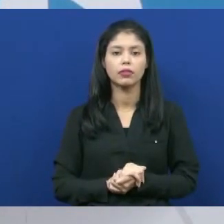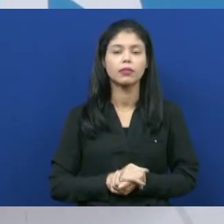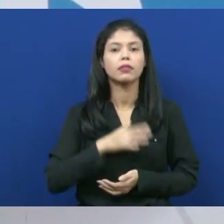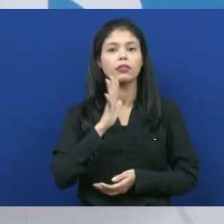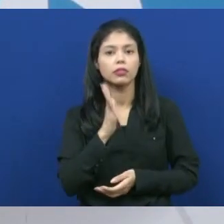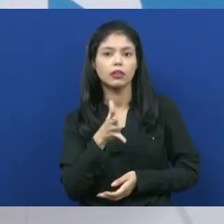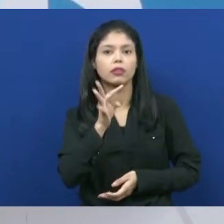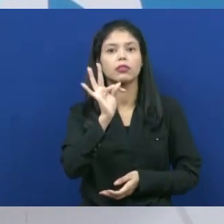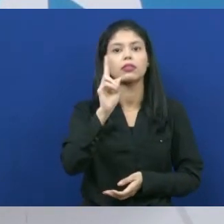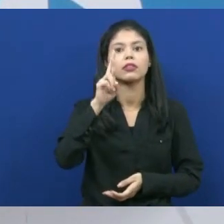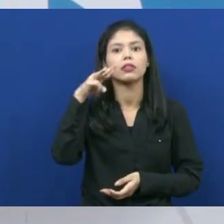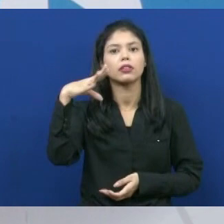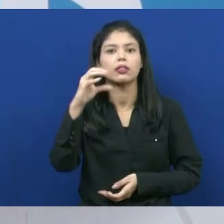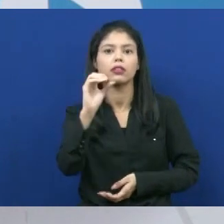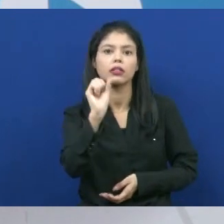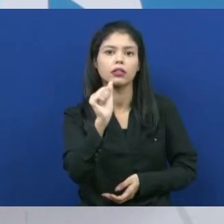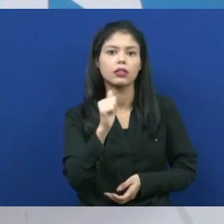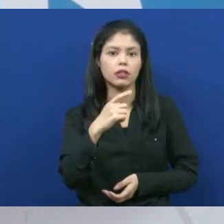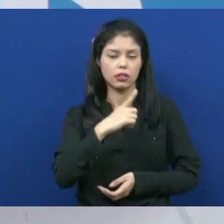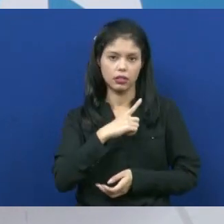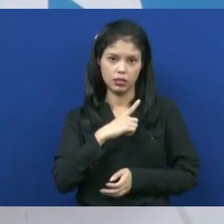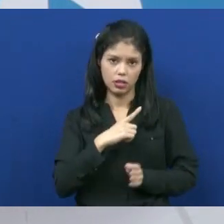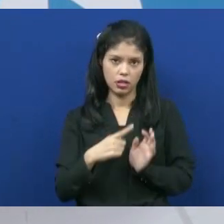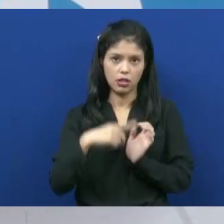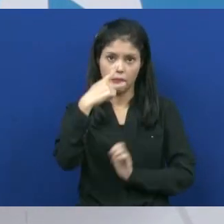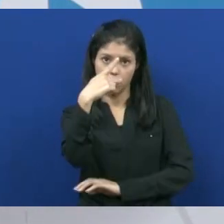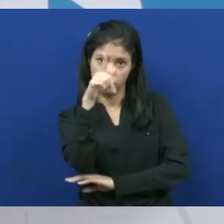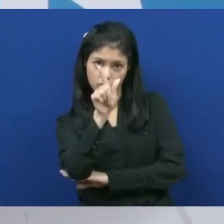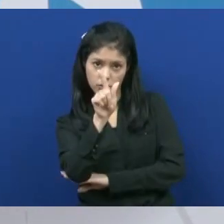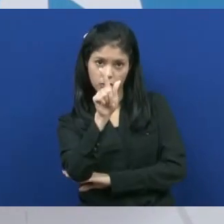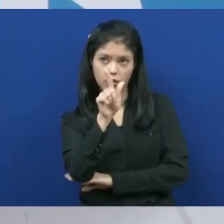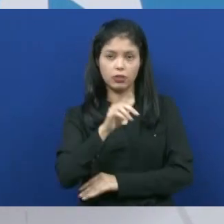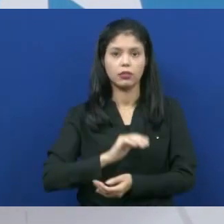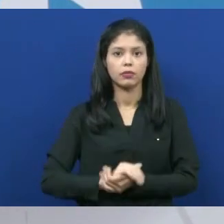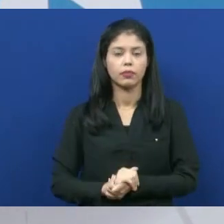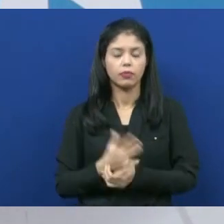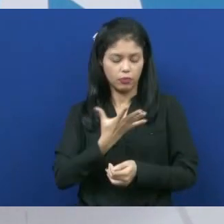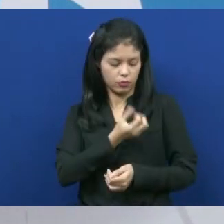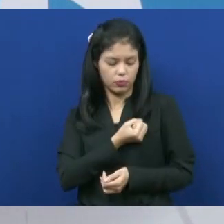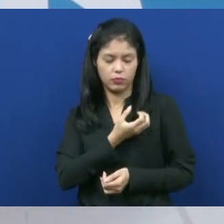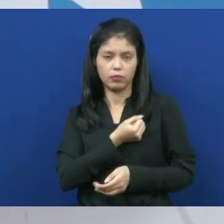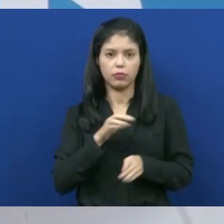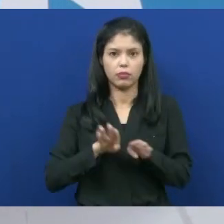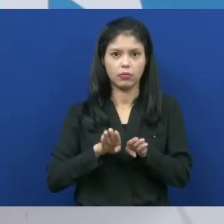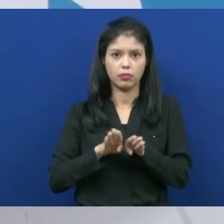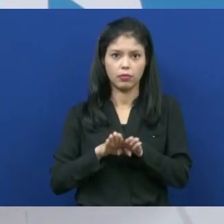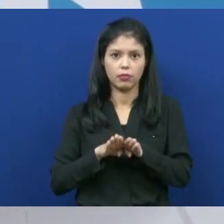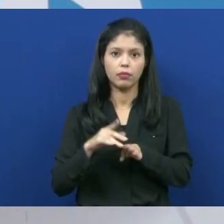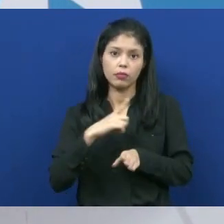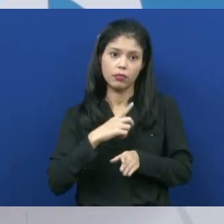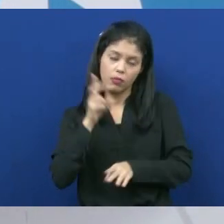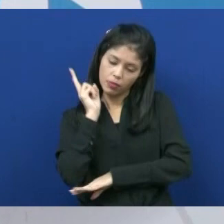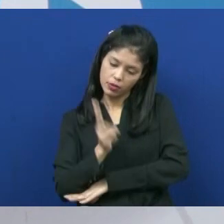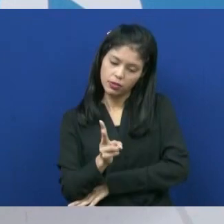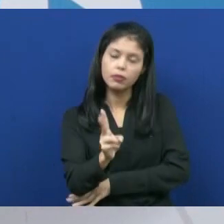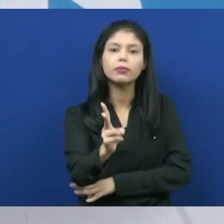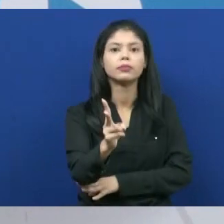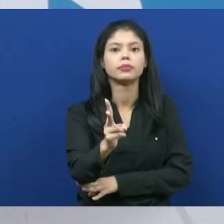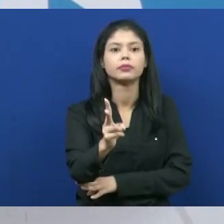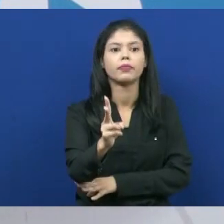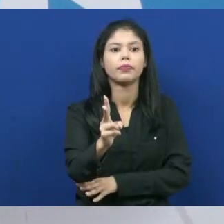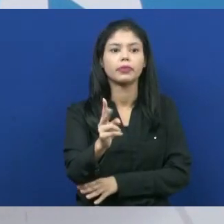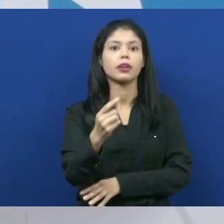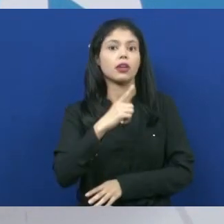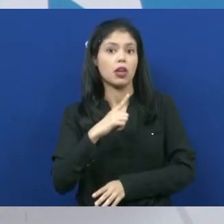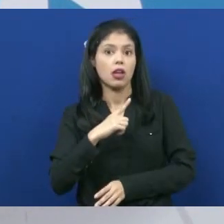Já os termos de uma progressão geométrica são os números que compõem essa sequência. E